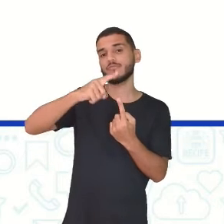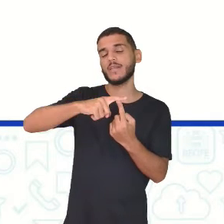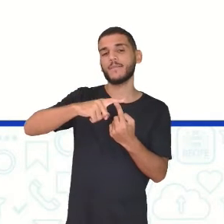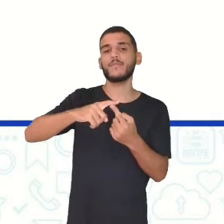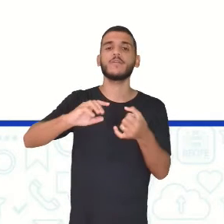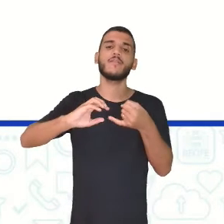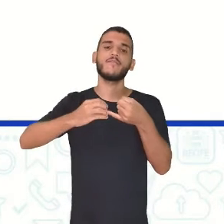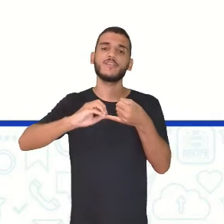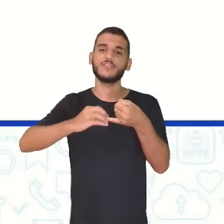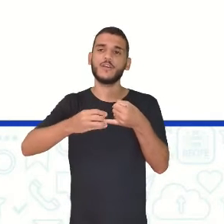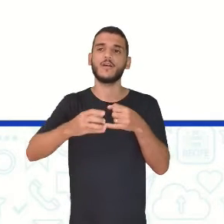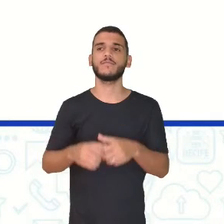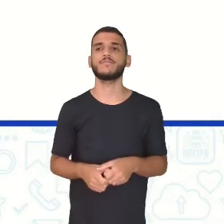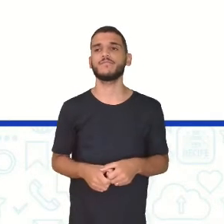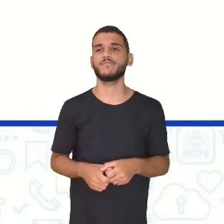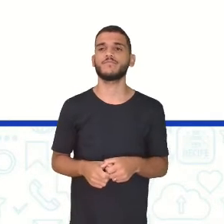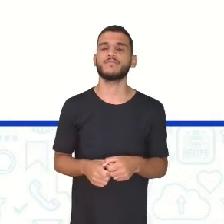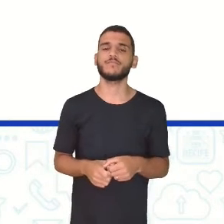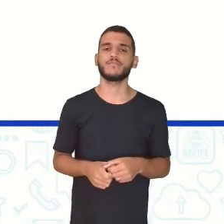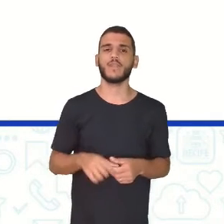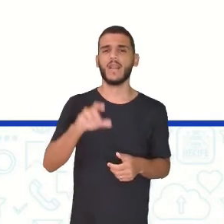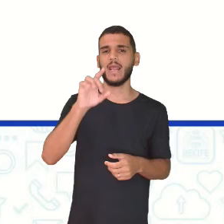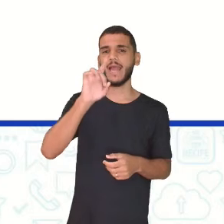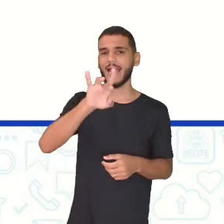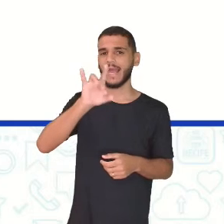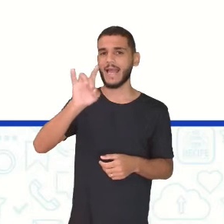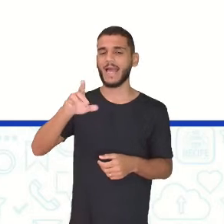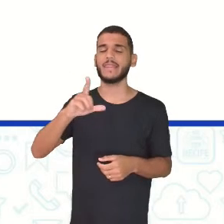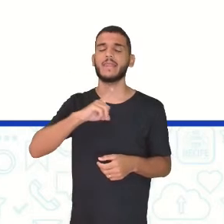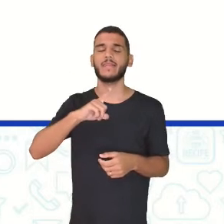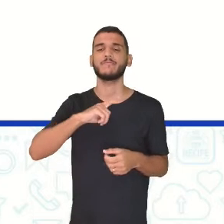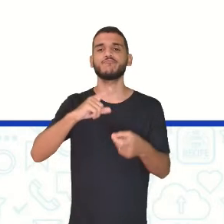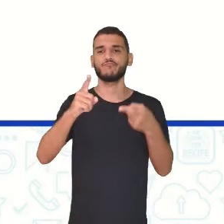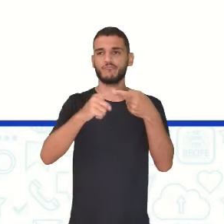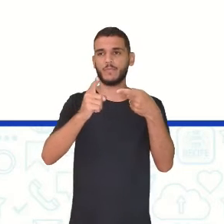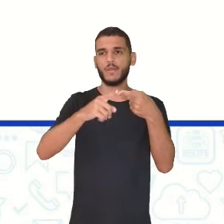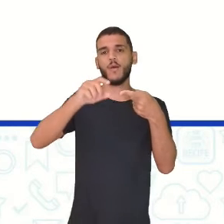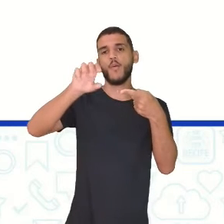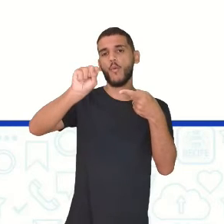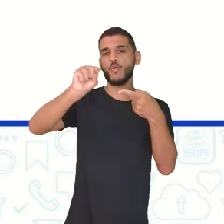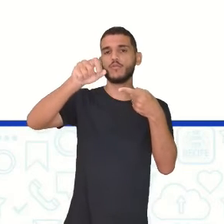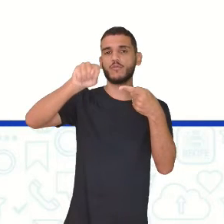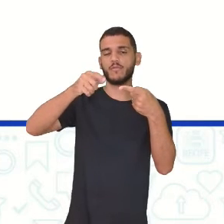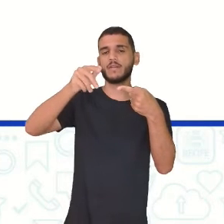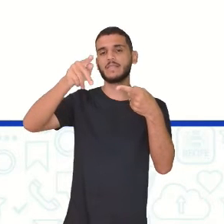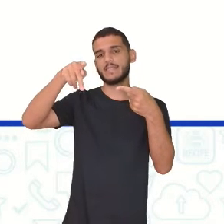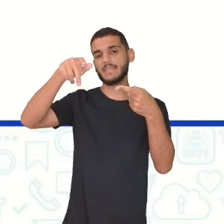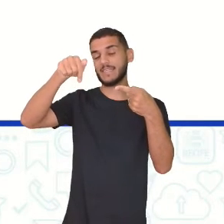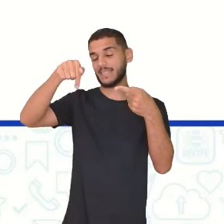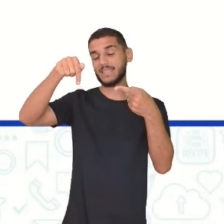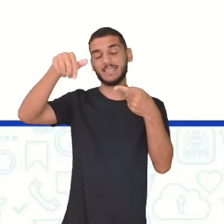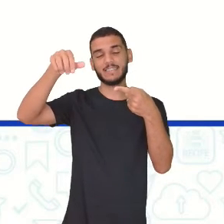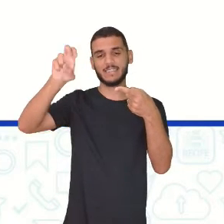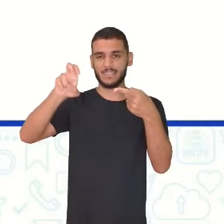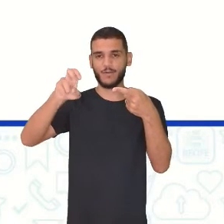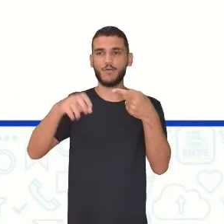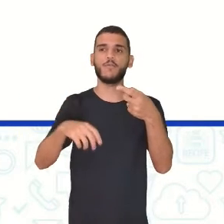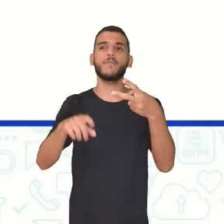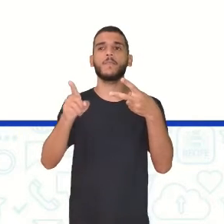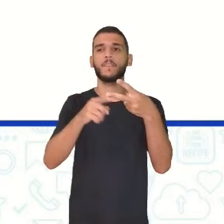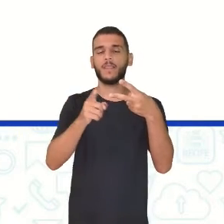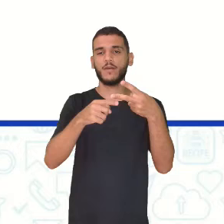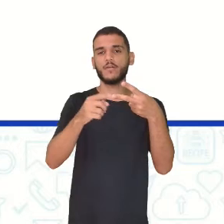certo? Eu tenho aí, ó, cada tipo de feijão, um custa R$ 8,75, o outro custa